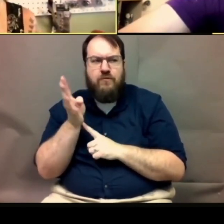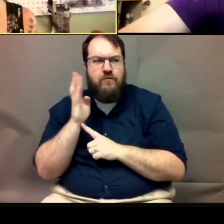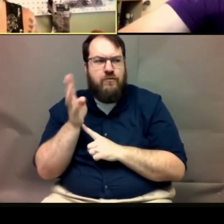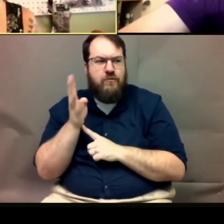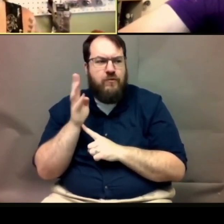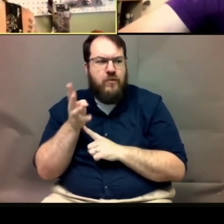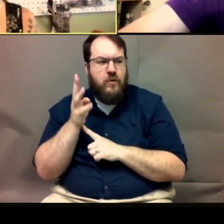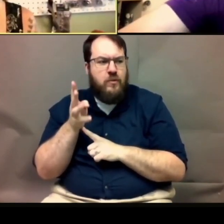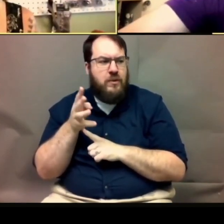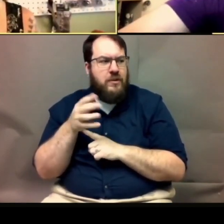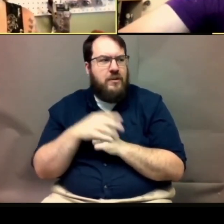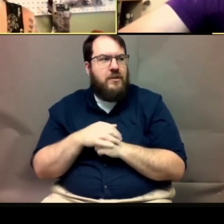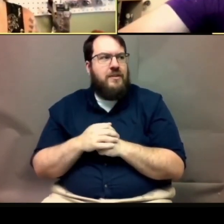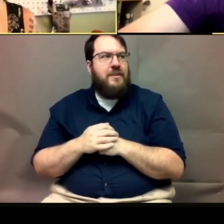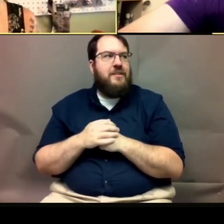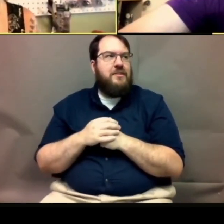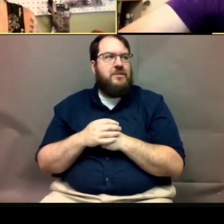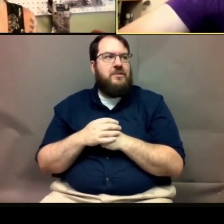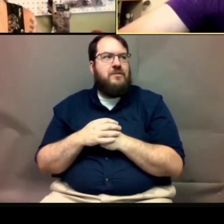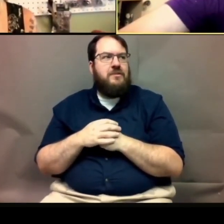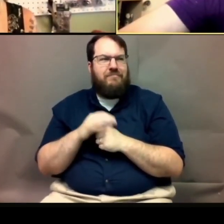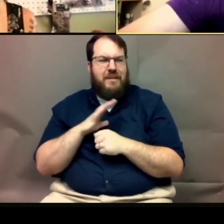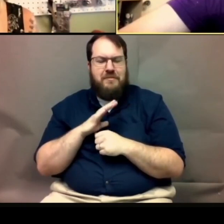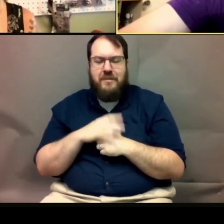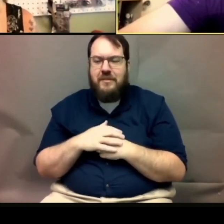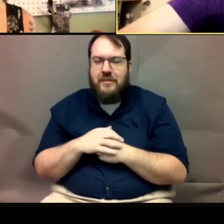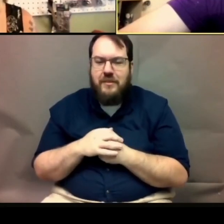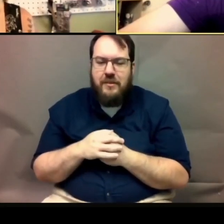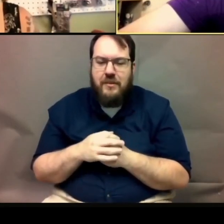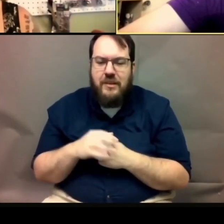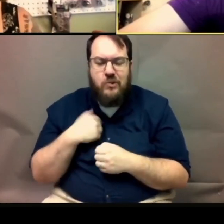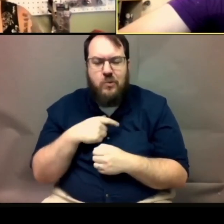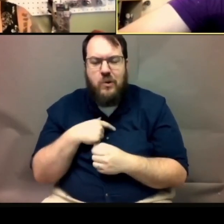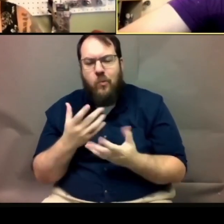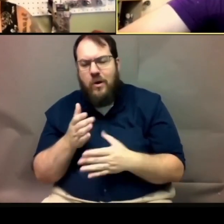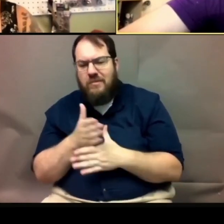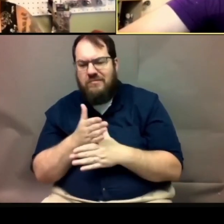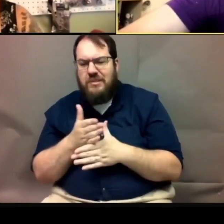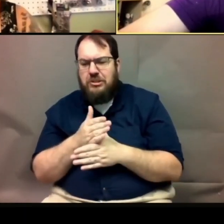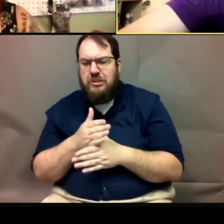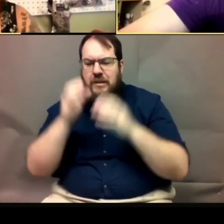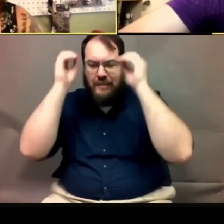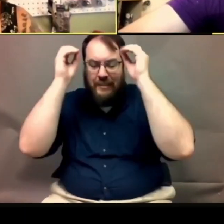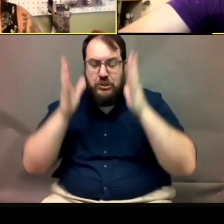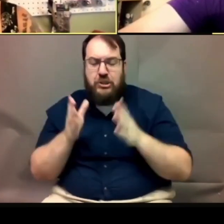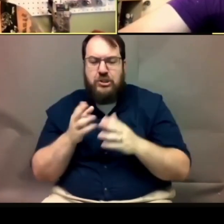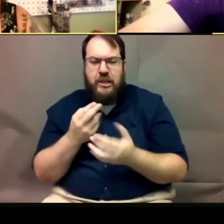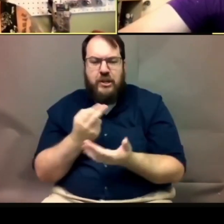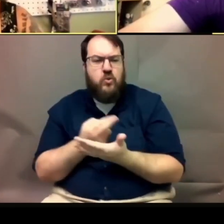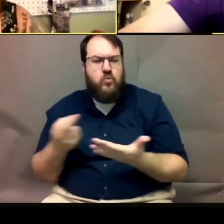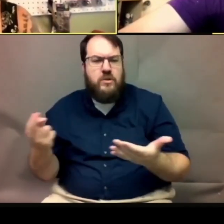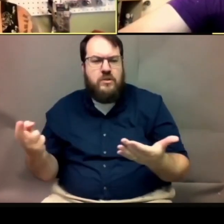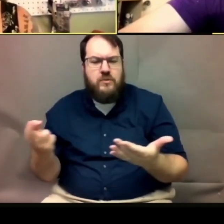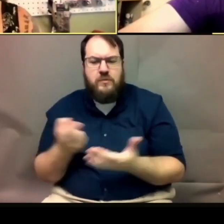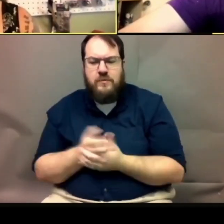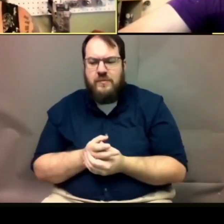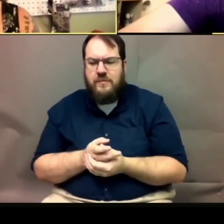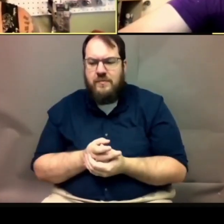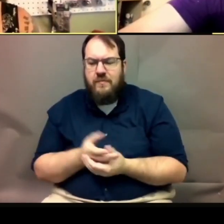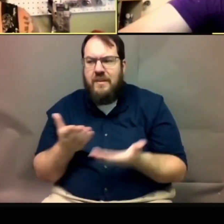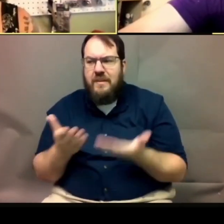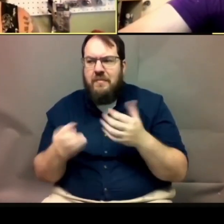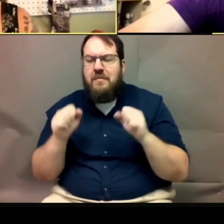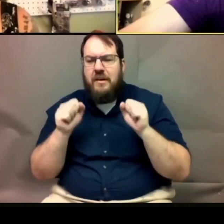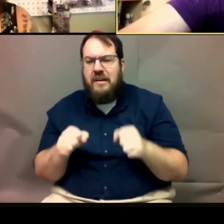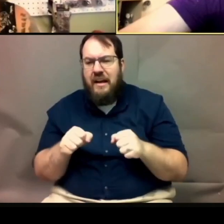ainda quatro minutos aqui e que tipo de pergunta nós temos eu acho que nós queremos compartilhar os